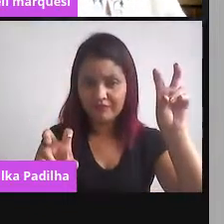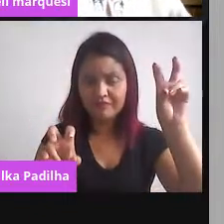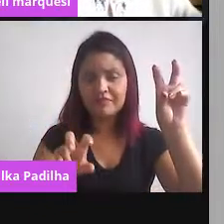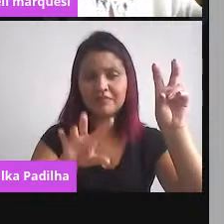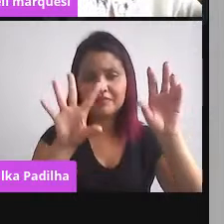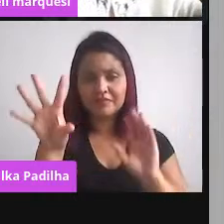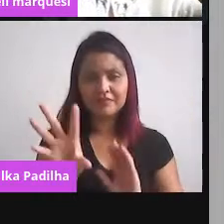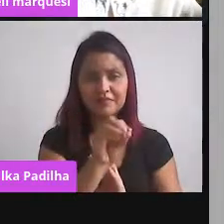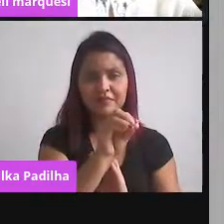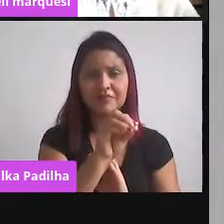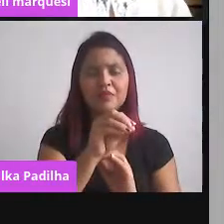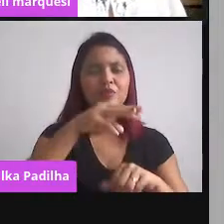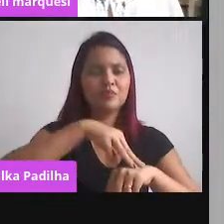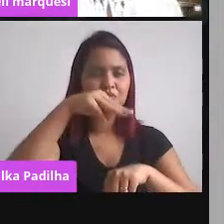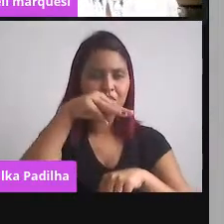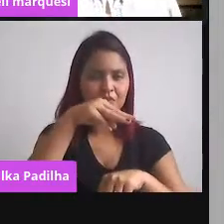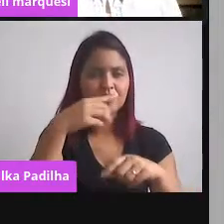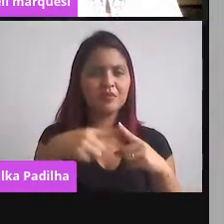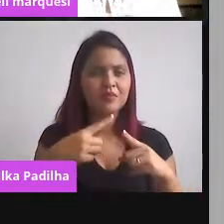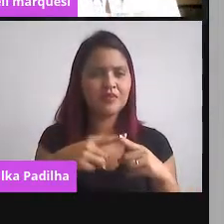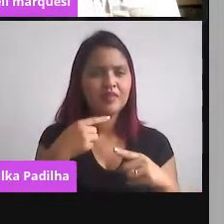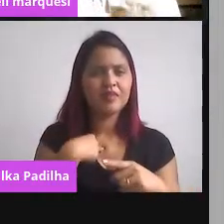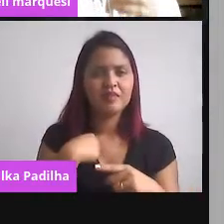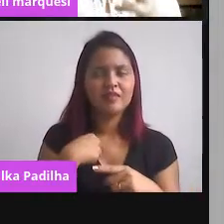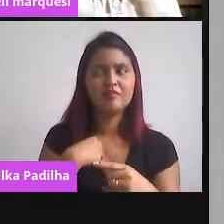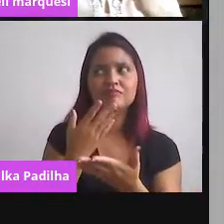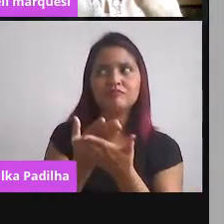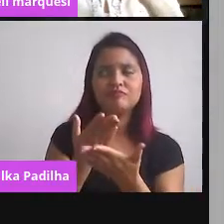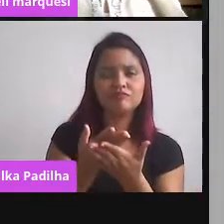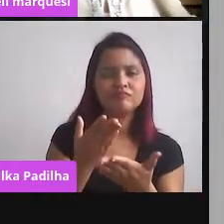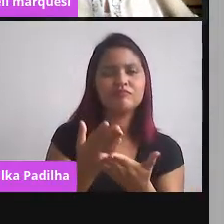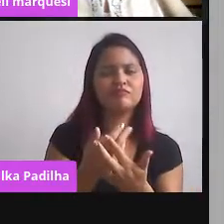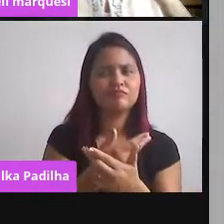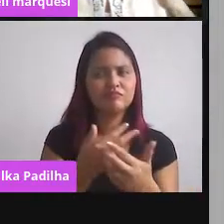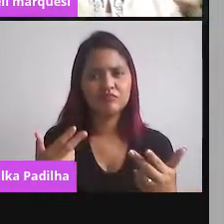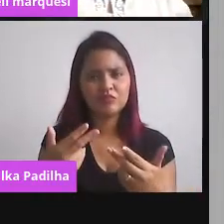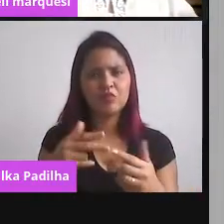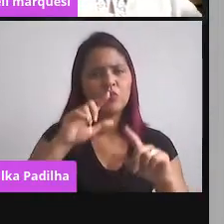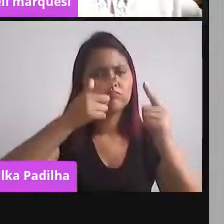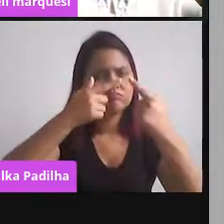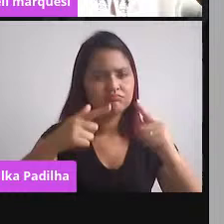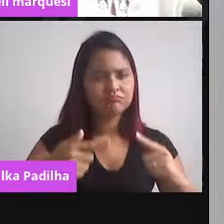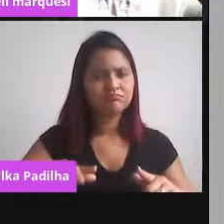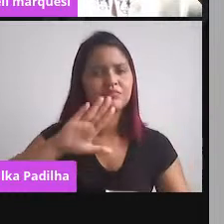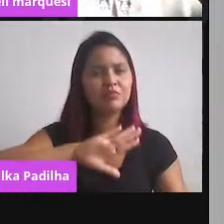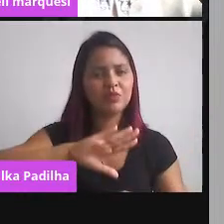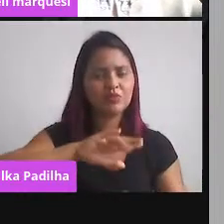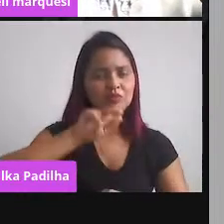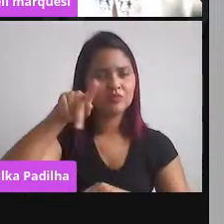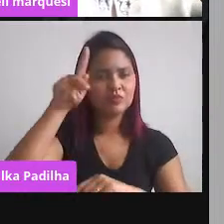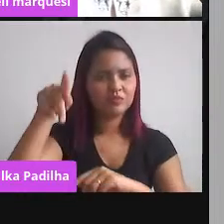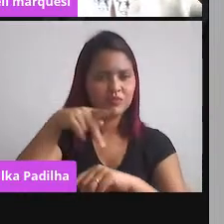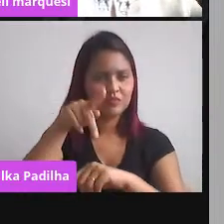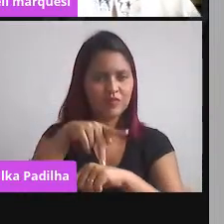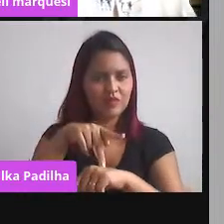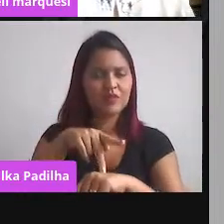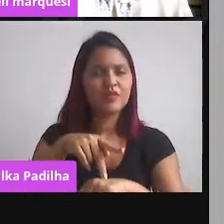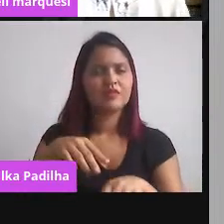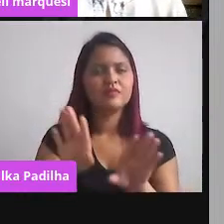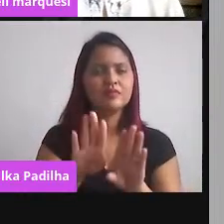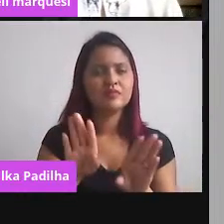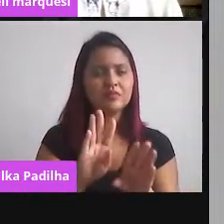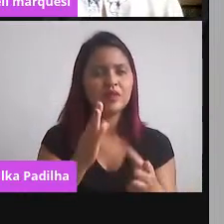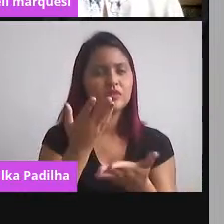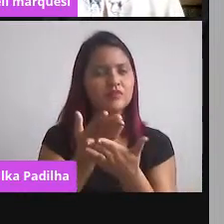a contribuição de uma gramática portuguesa de textos em estudos críticos de conjunções,